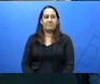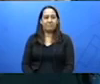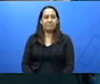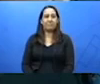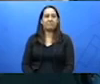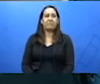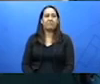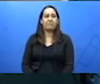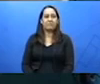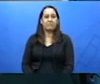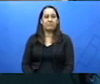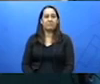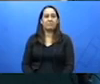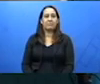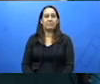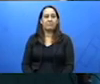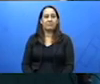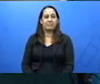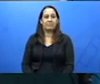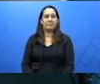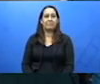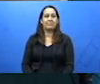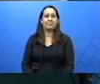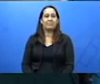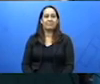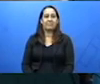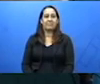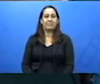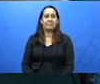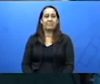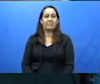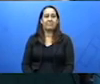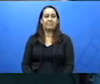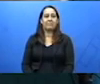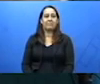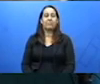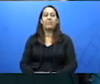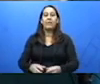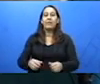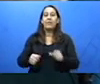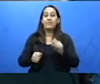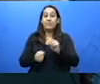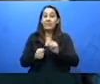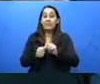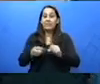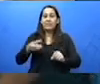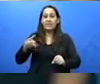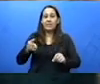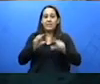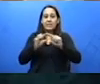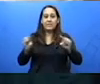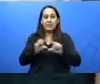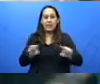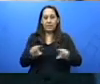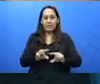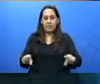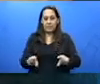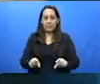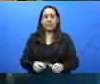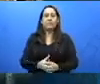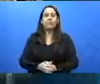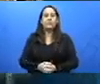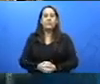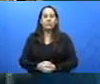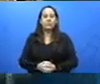F minúsculo. Como sempre, o nosso combinado, 3 linhas de F maiúsculo e F